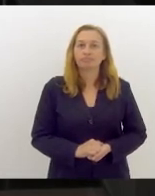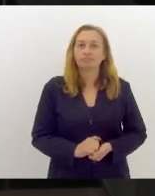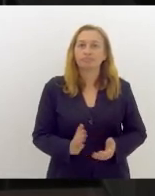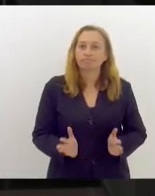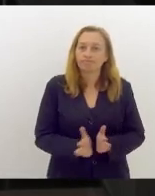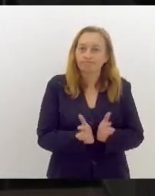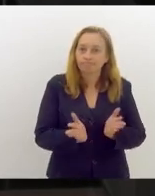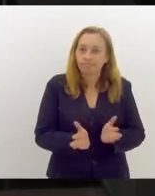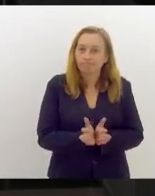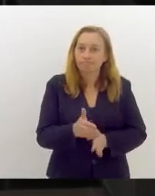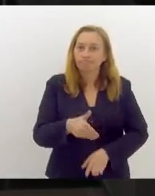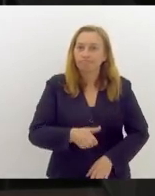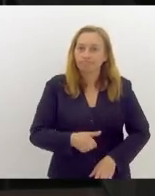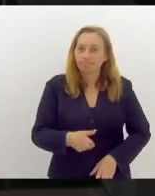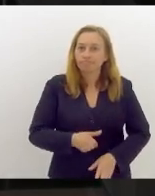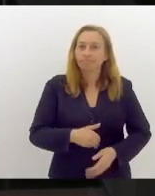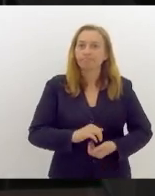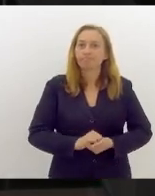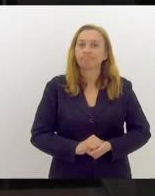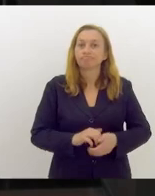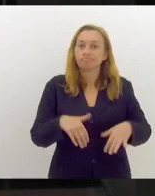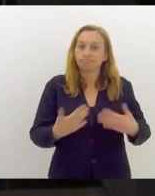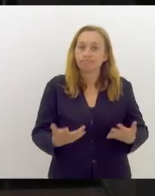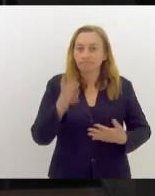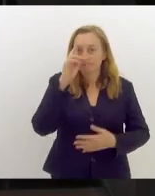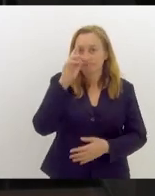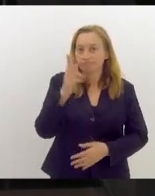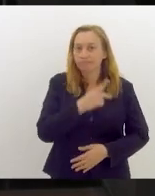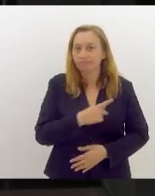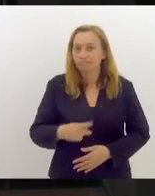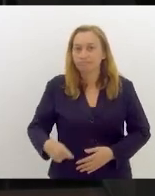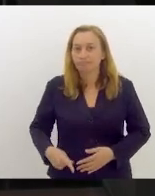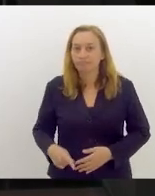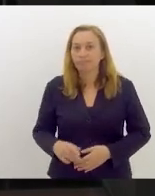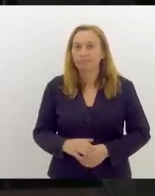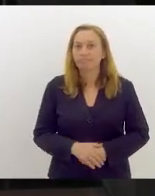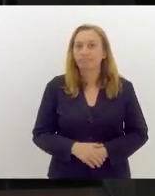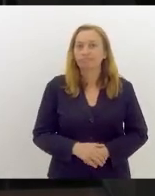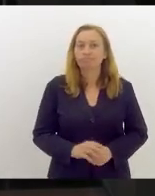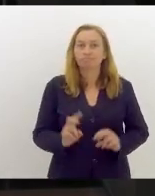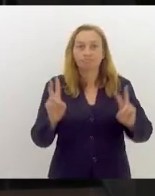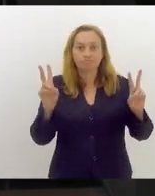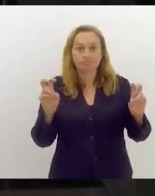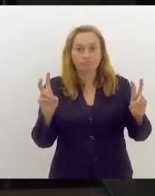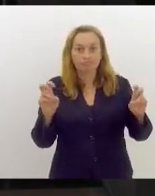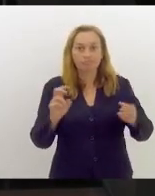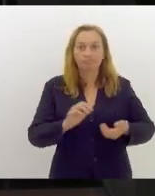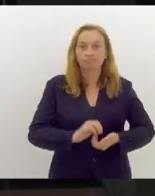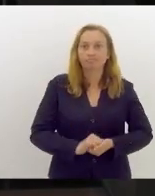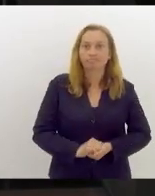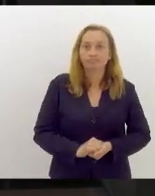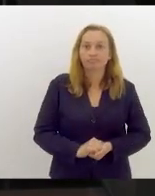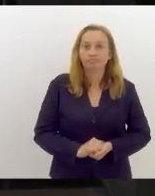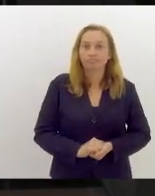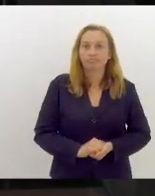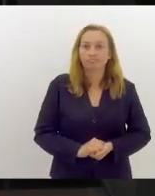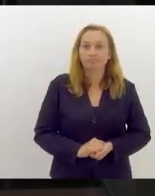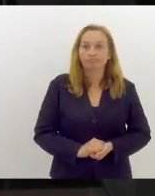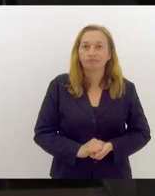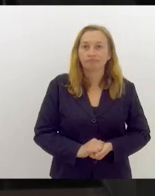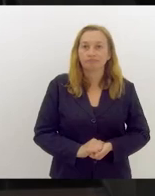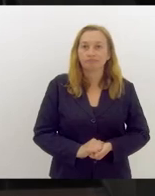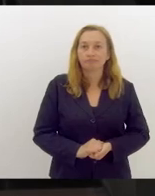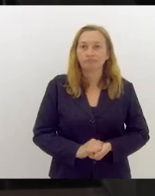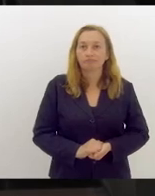miséria e fome então senhora Presidente diante desse quadro é que